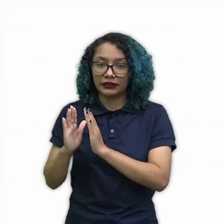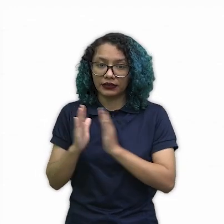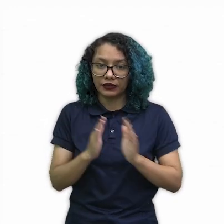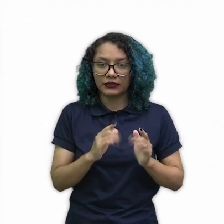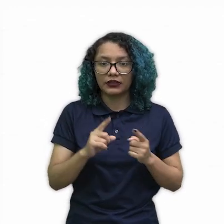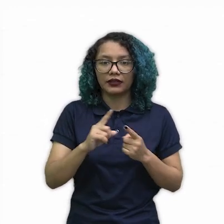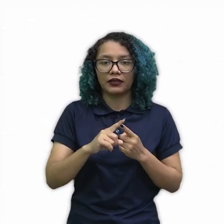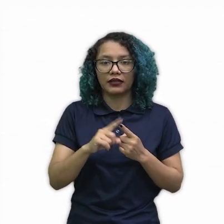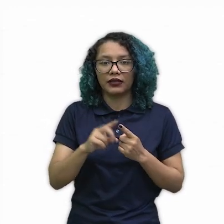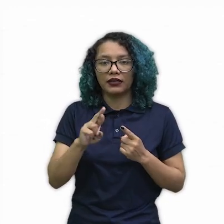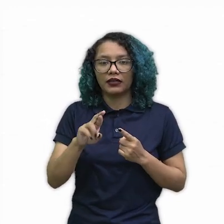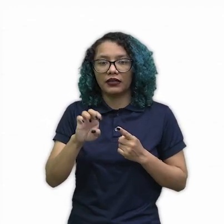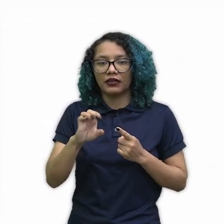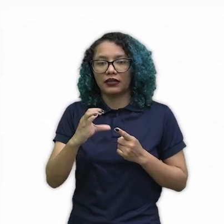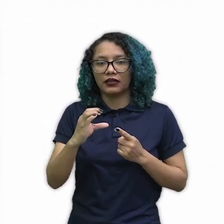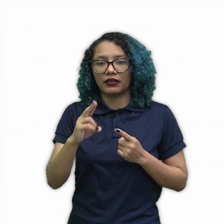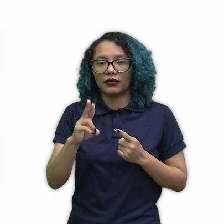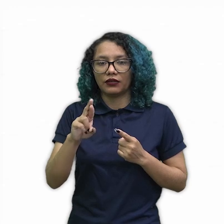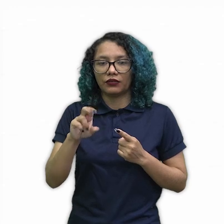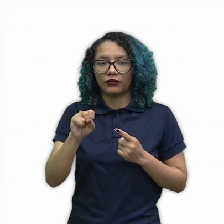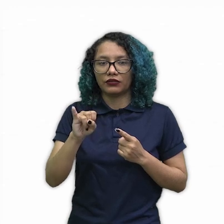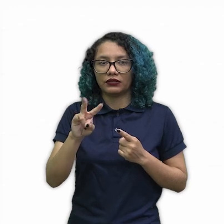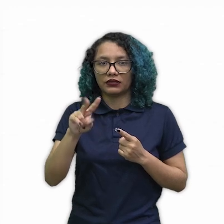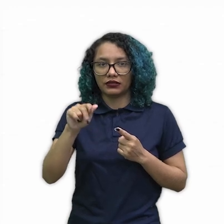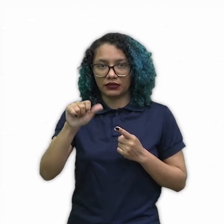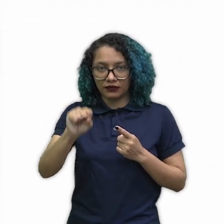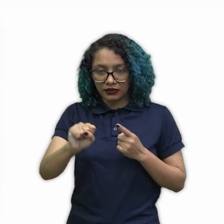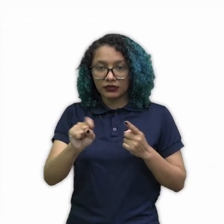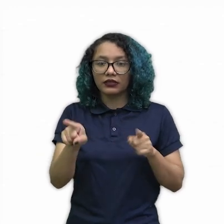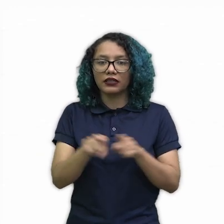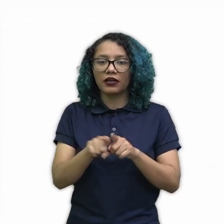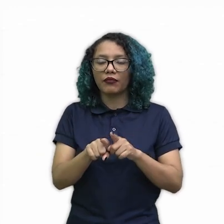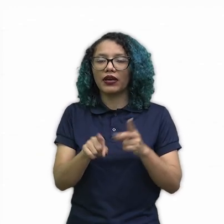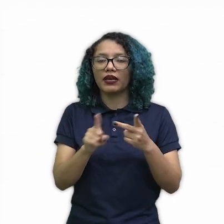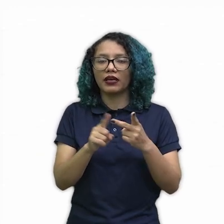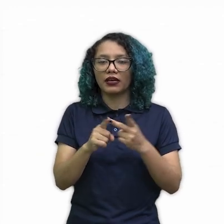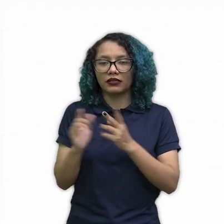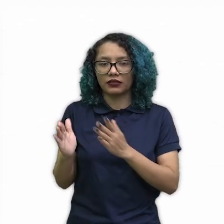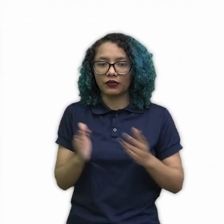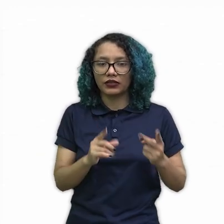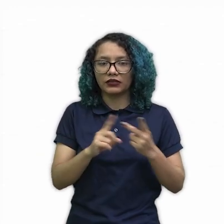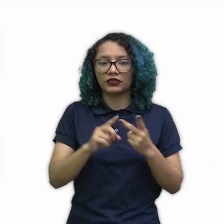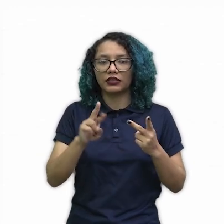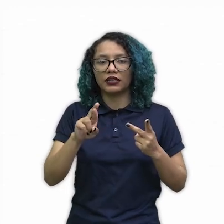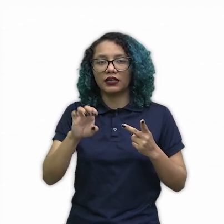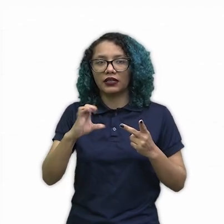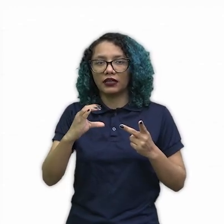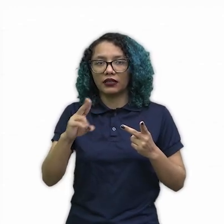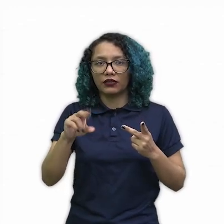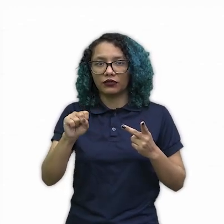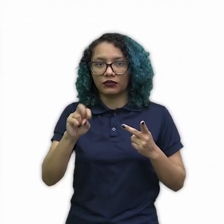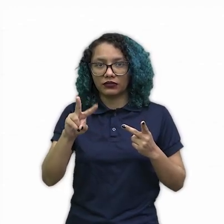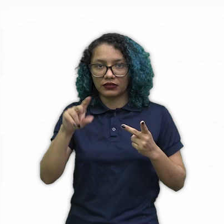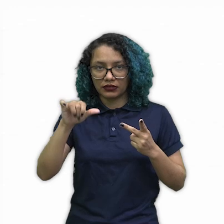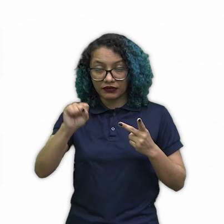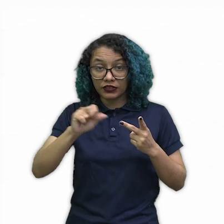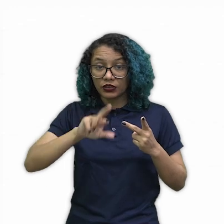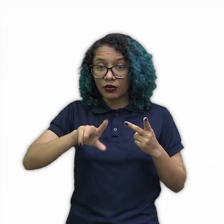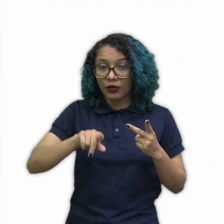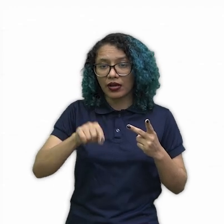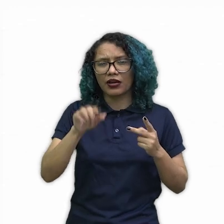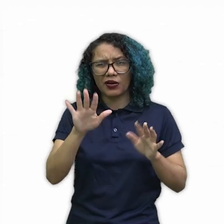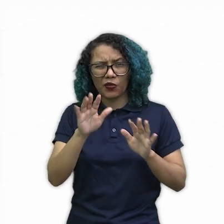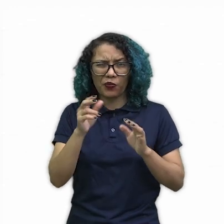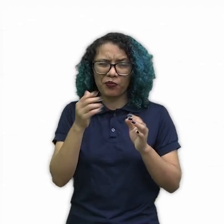sequências recursivas e não recursivas, tá? O que são sequências recursivas? É bem simples, tá, pessoal? Apesar do nome parecer um